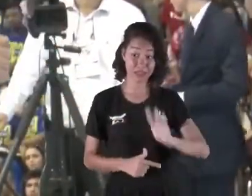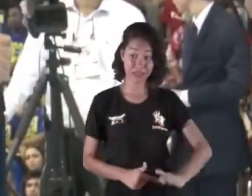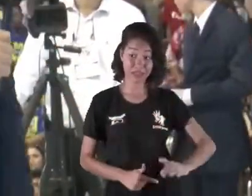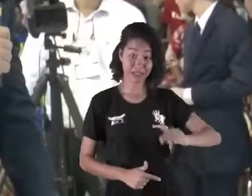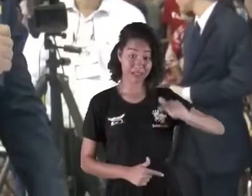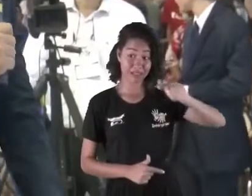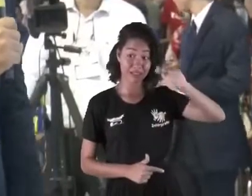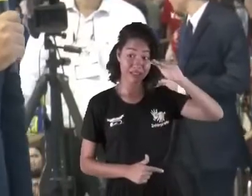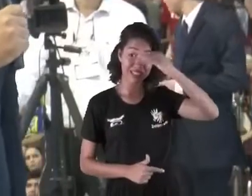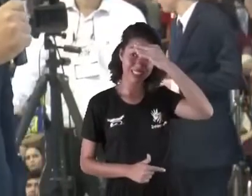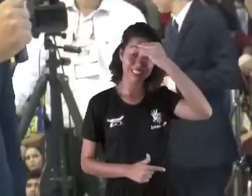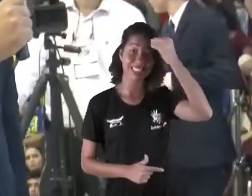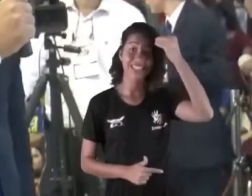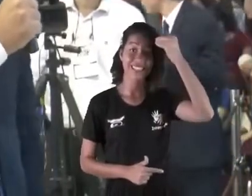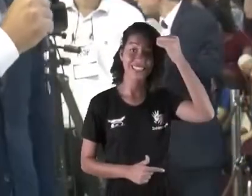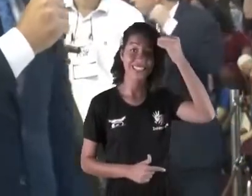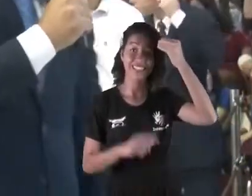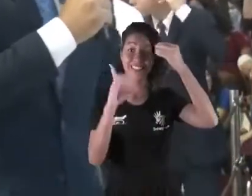levanta,